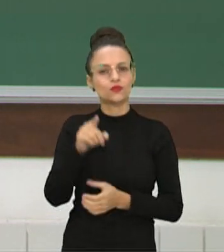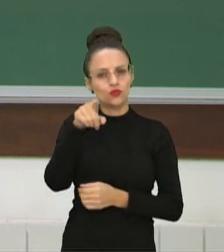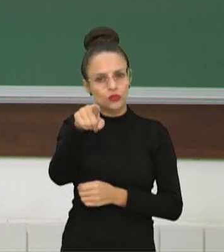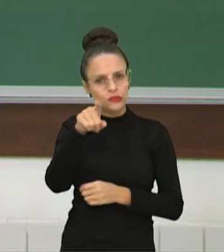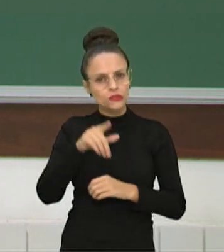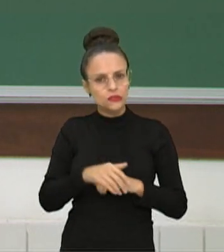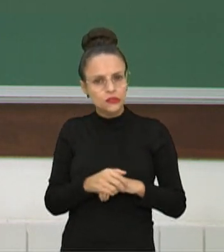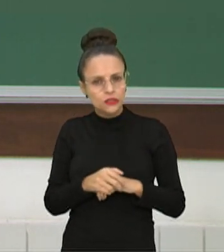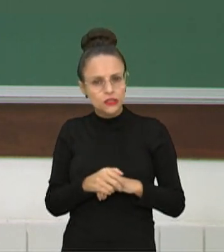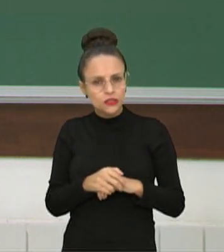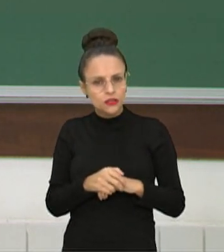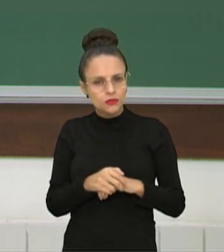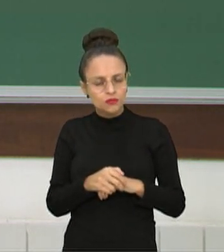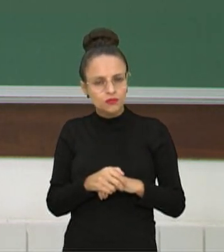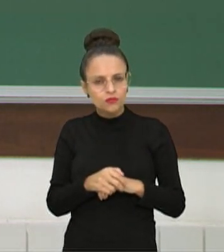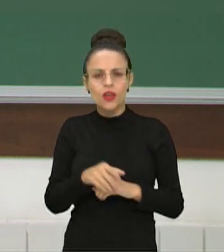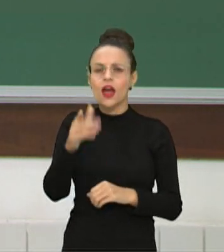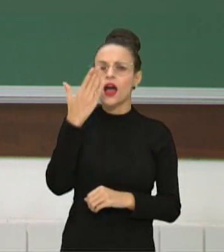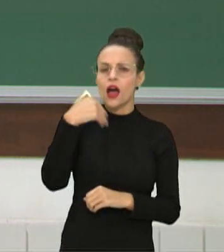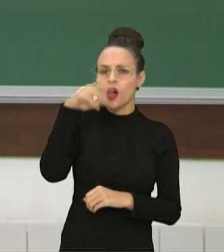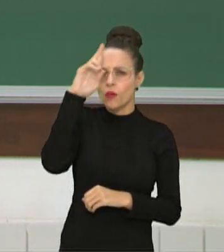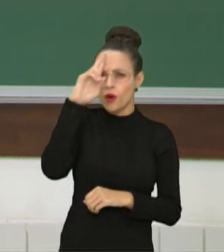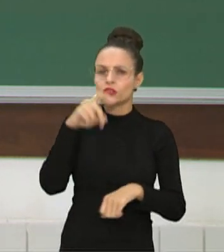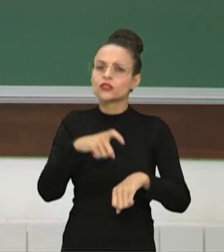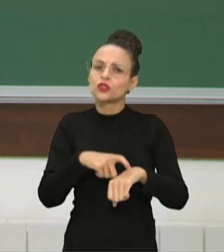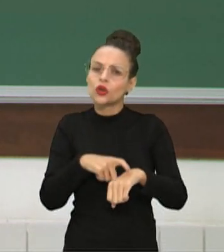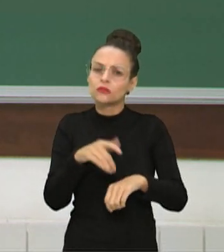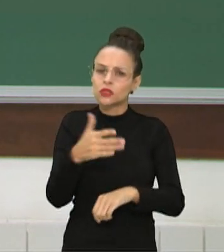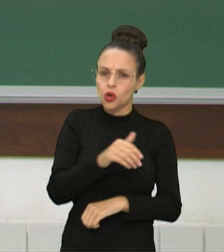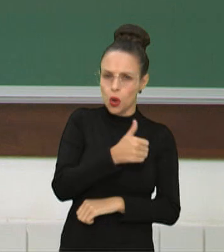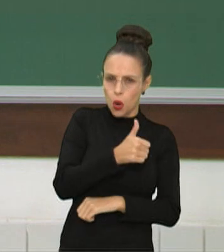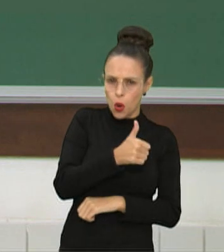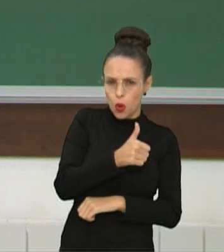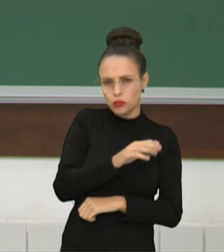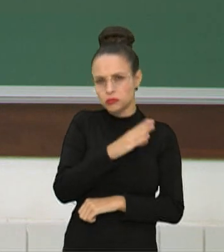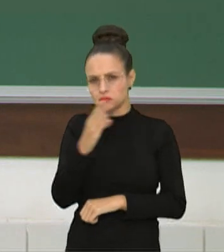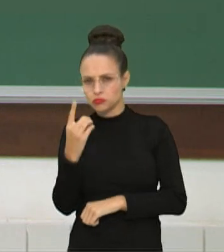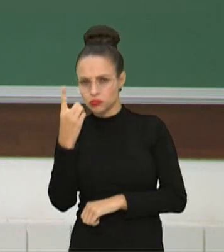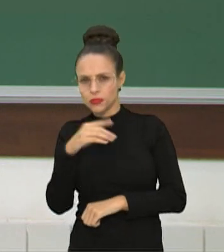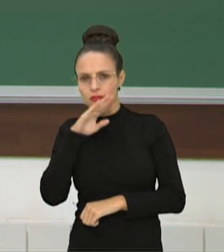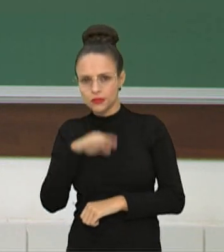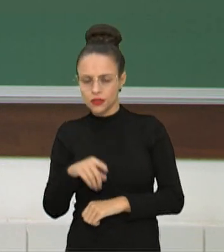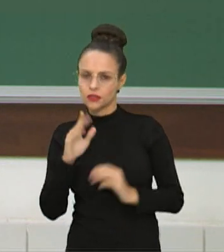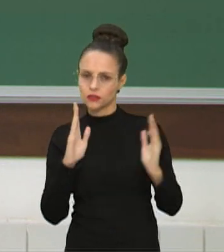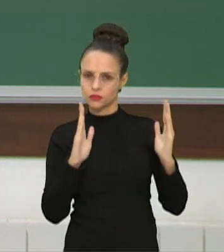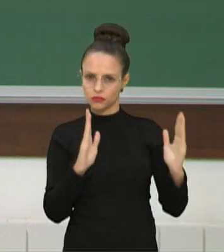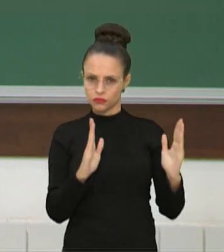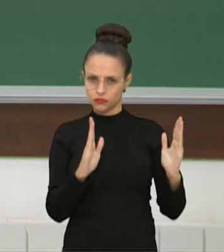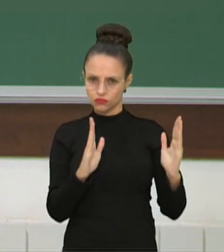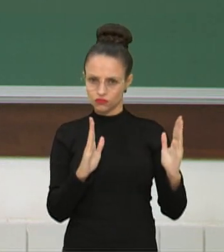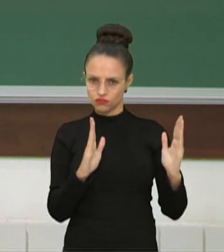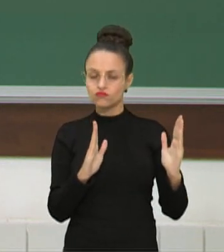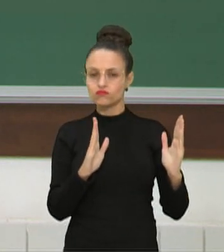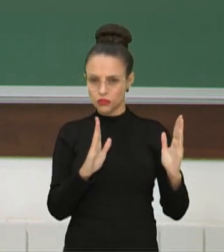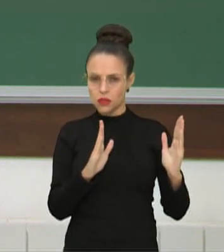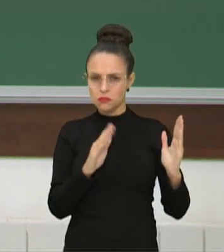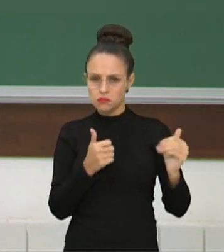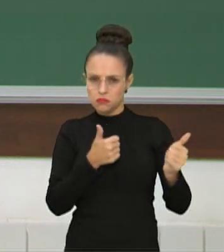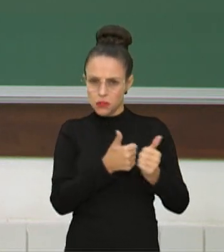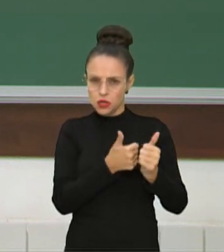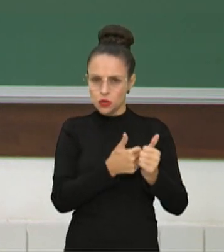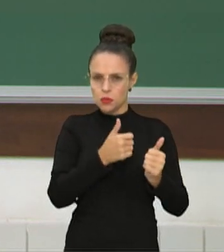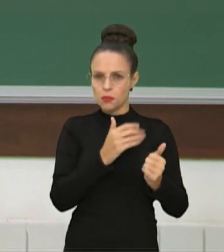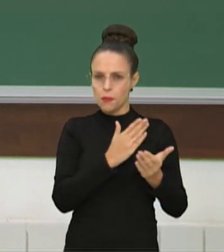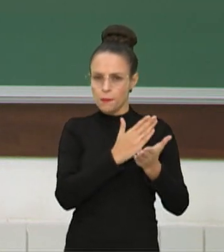você, entre aspas, almoça a que horas? Entre 11 e 1 hora? Então você almoça no mezzogiorno,